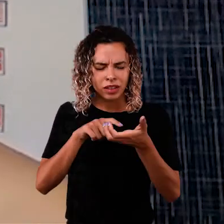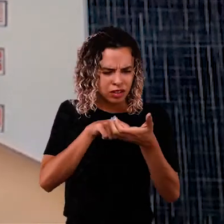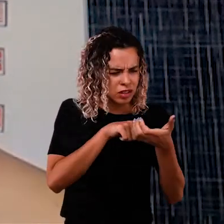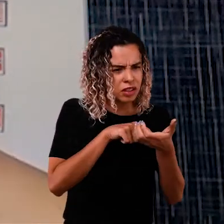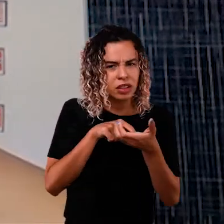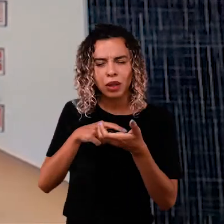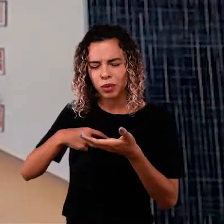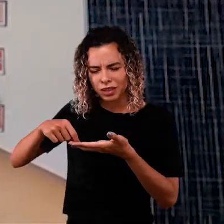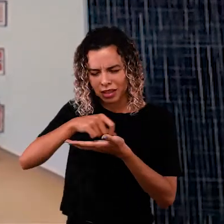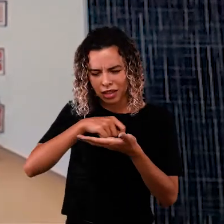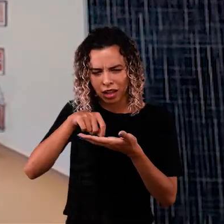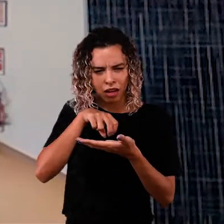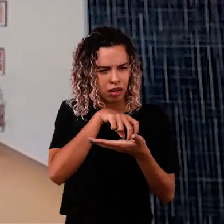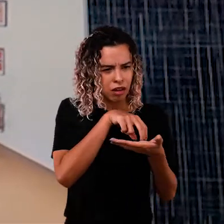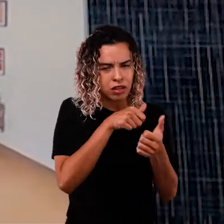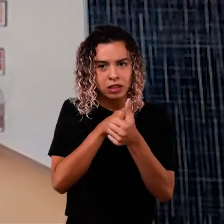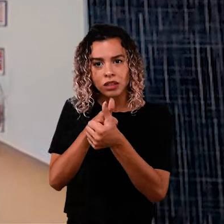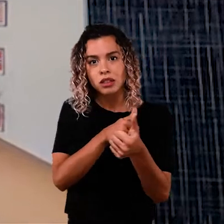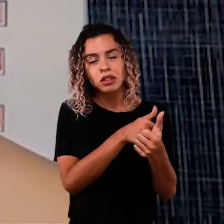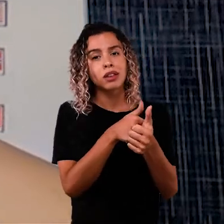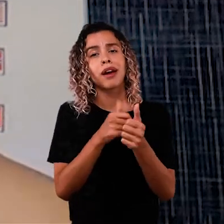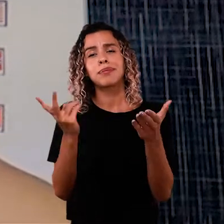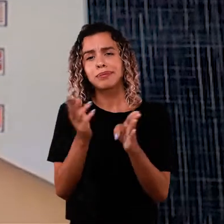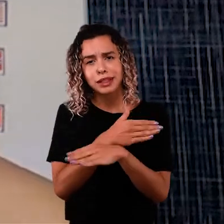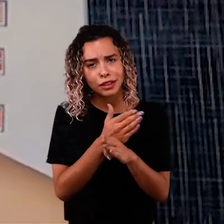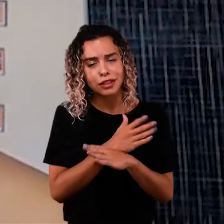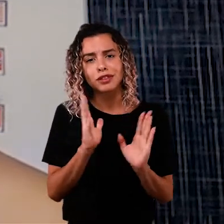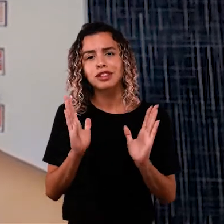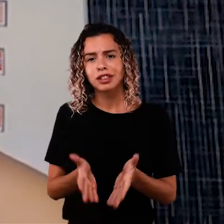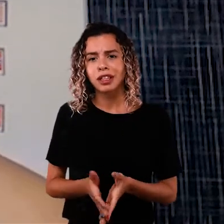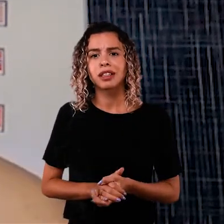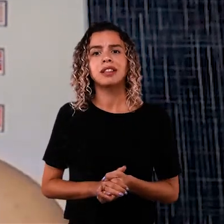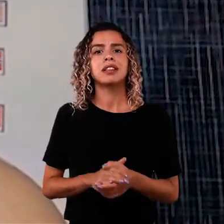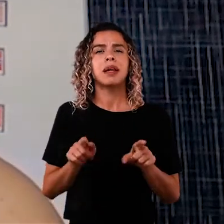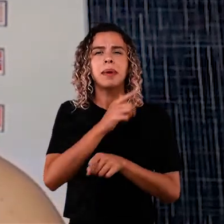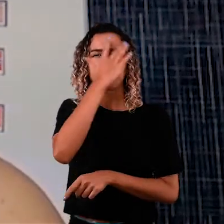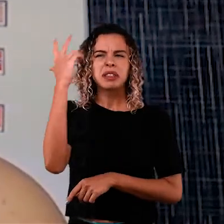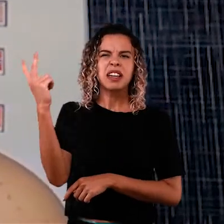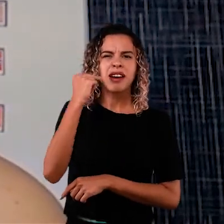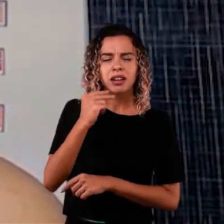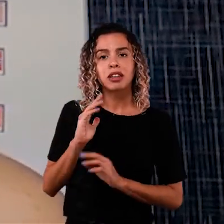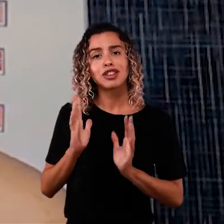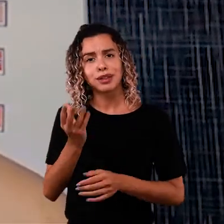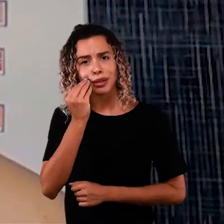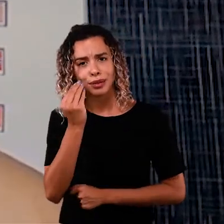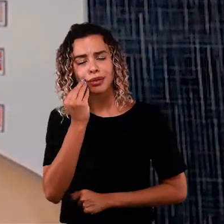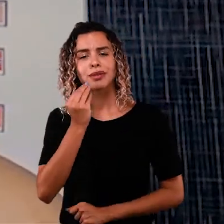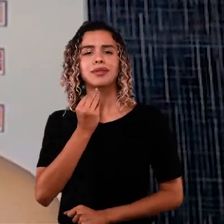mapa. Já aconteceu de eu desenhar um mapa e ir seguindo. Já aconteceu de eu me perder. Já aconteceu de gente querer me